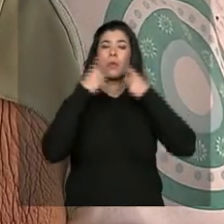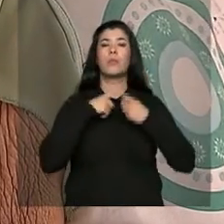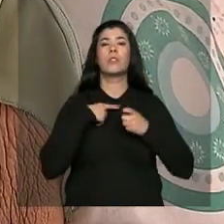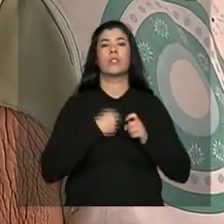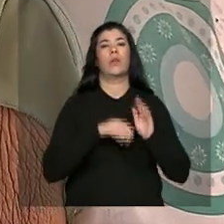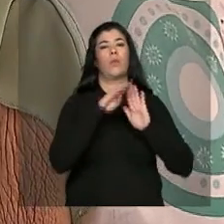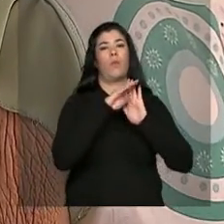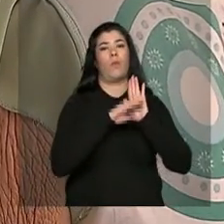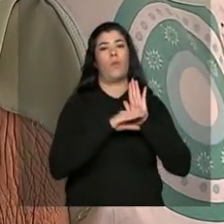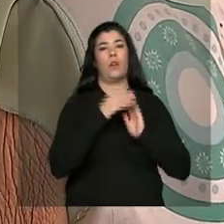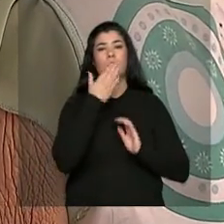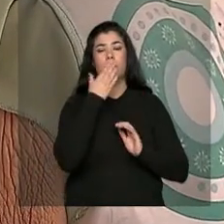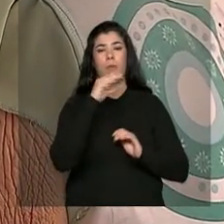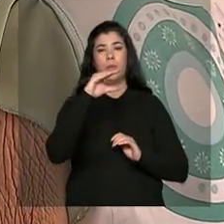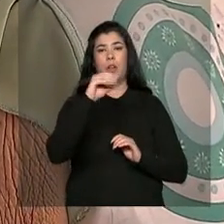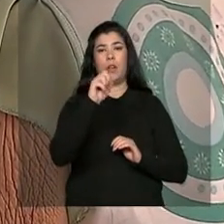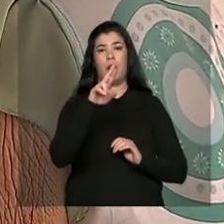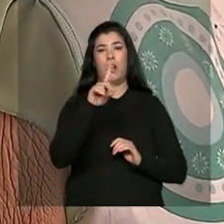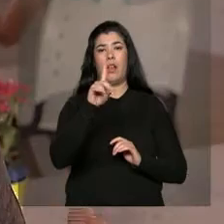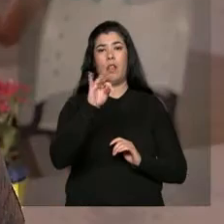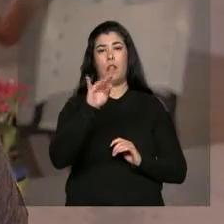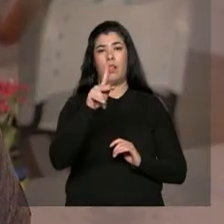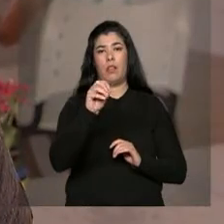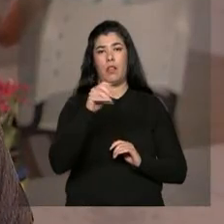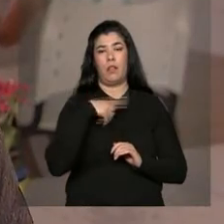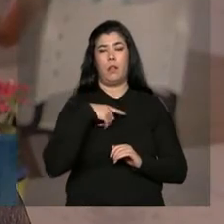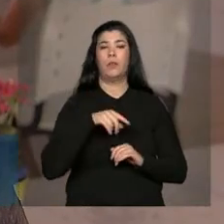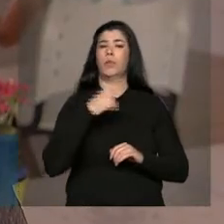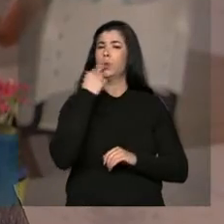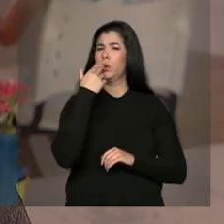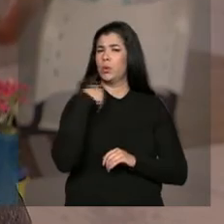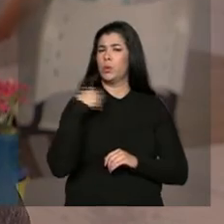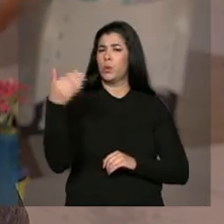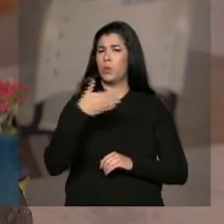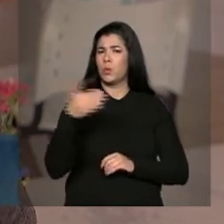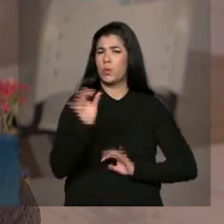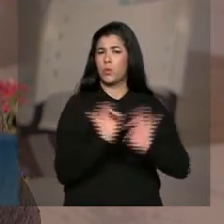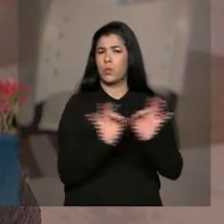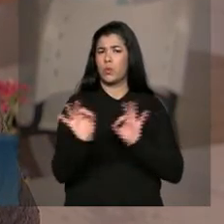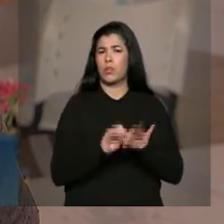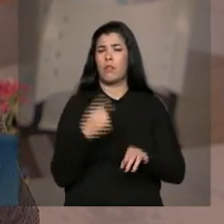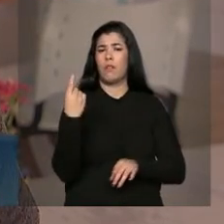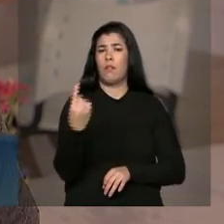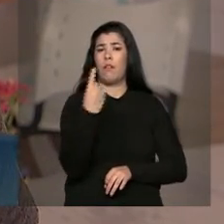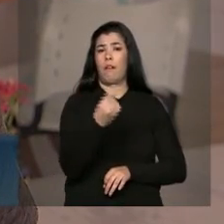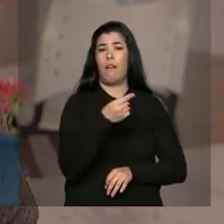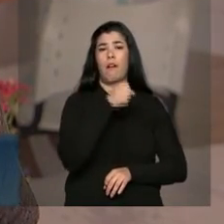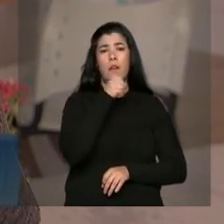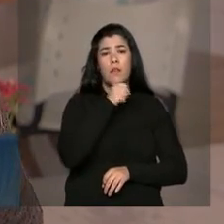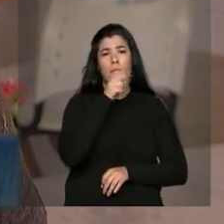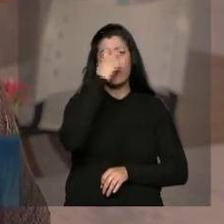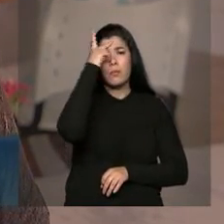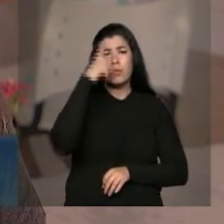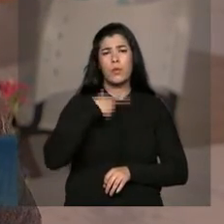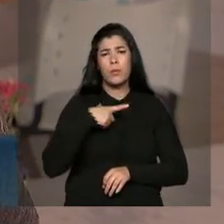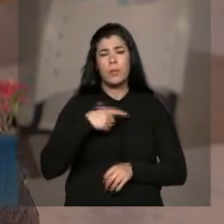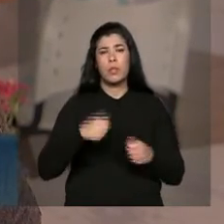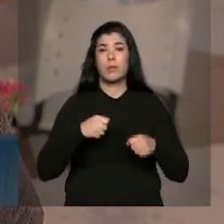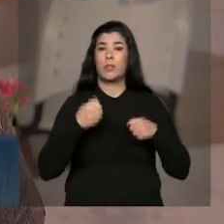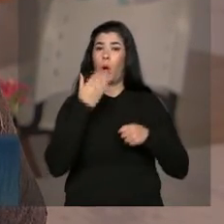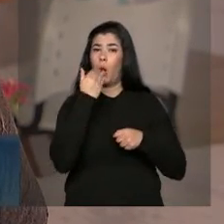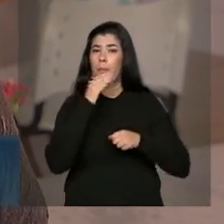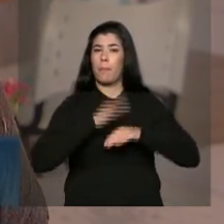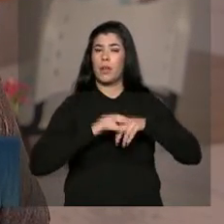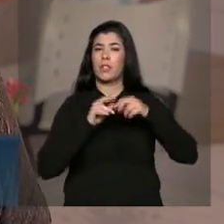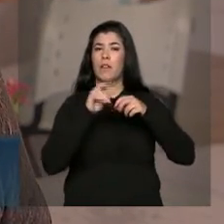cardápio balanceado. O cardápio é elaborado por nutricionista de acordo com as necessidades dos idosos. Alguns com mais fibra,